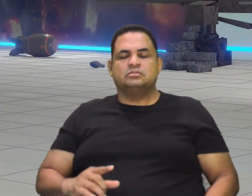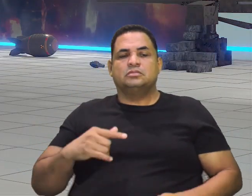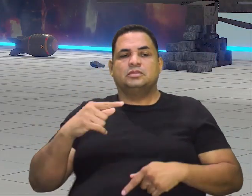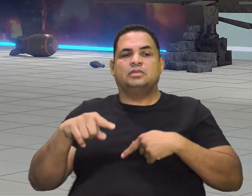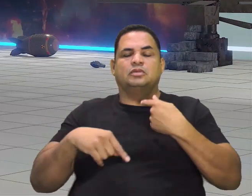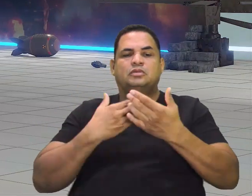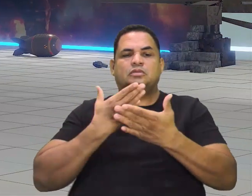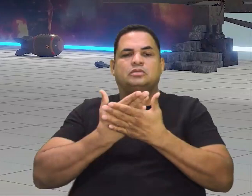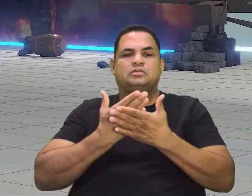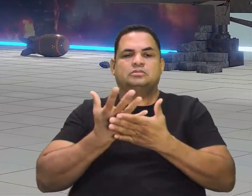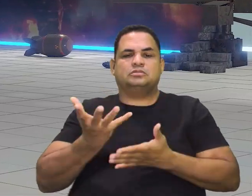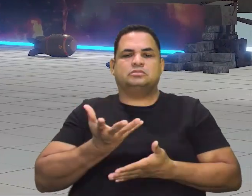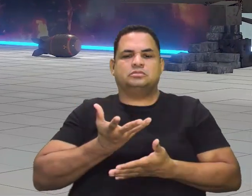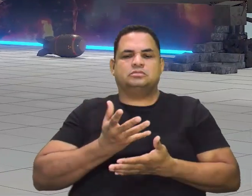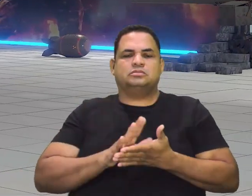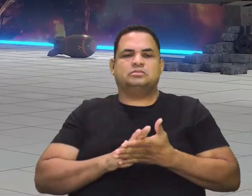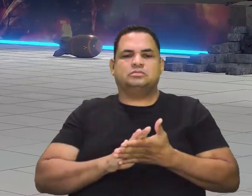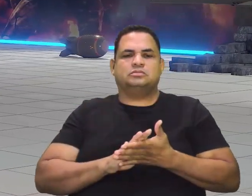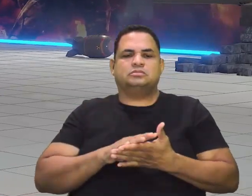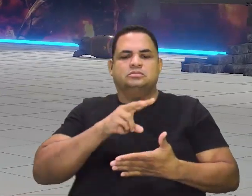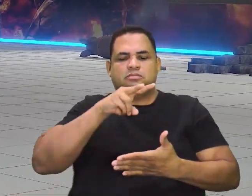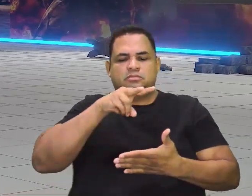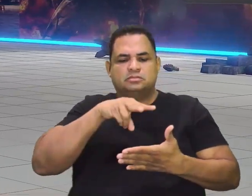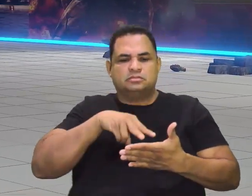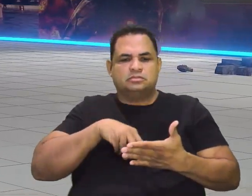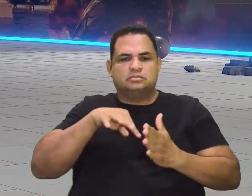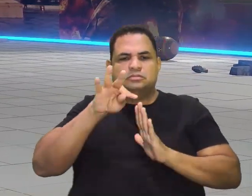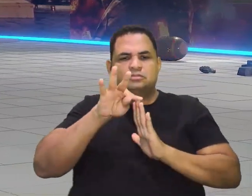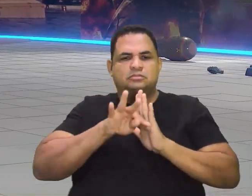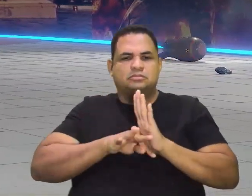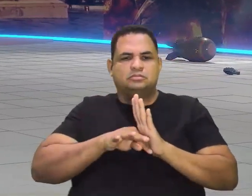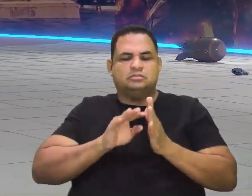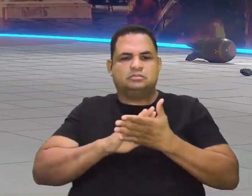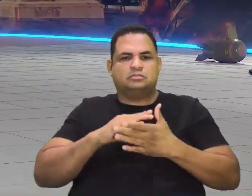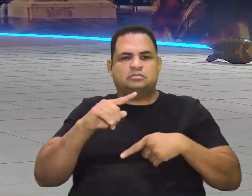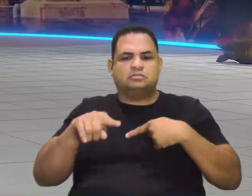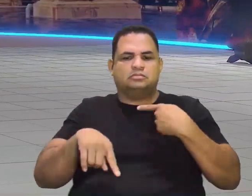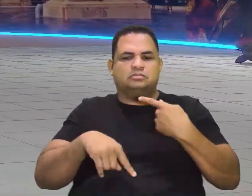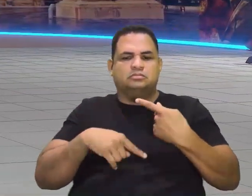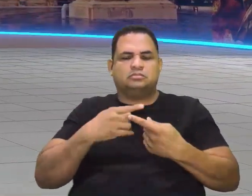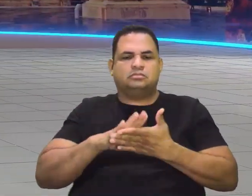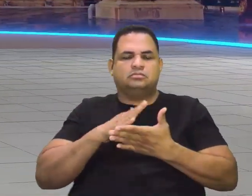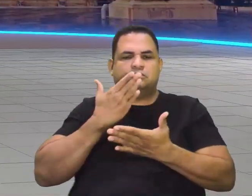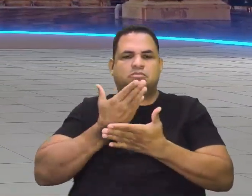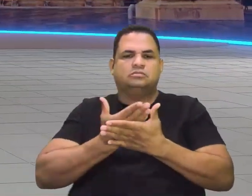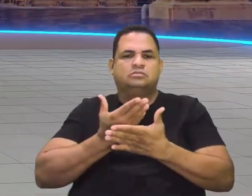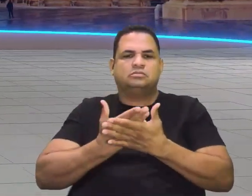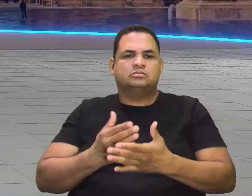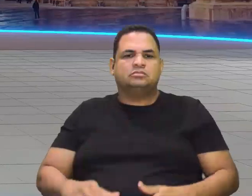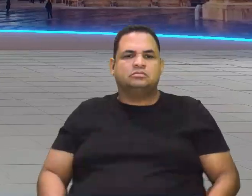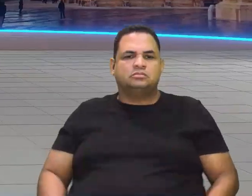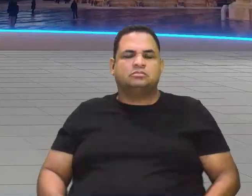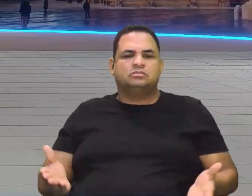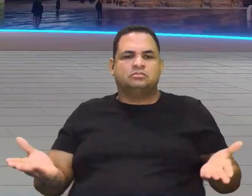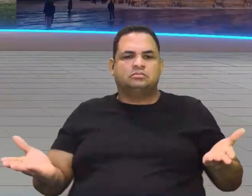próxima aula, eu quero vocês com esse texto lido, tá bom? Até a nossa próxima aula